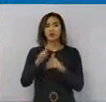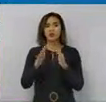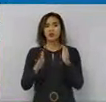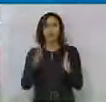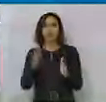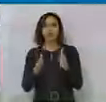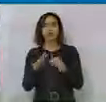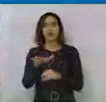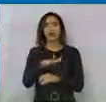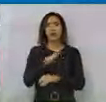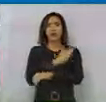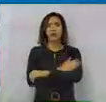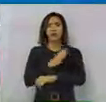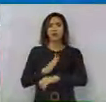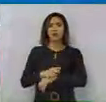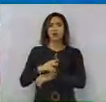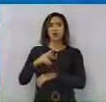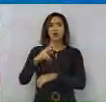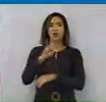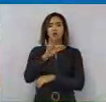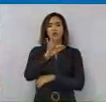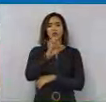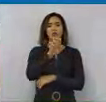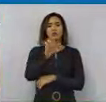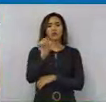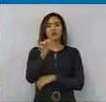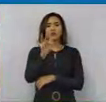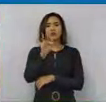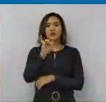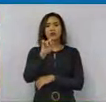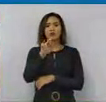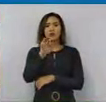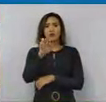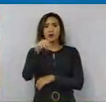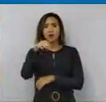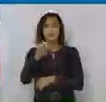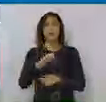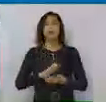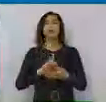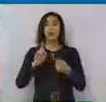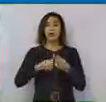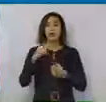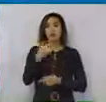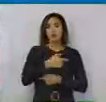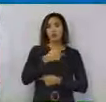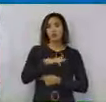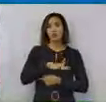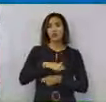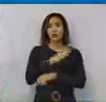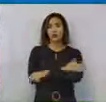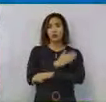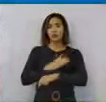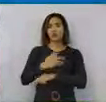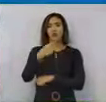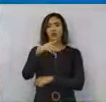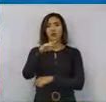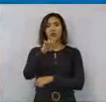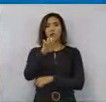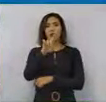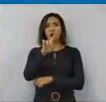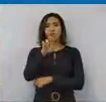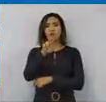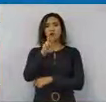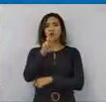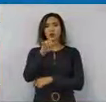da Terra Firme, e também o nono setor, no entorno da Pedreira, tá? Fazendo a substituição de redes